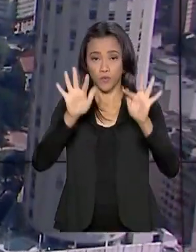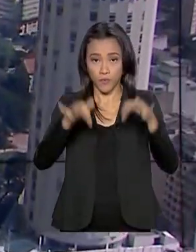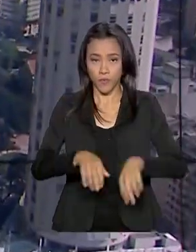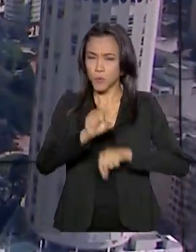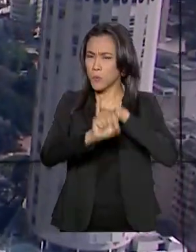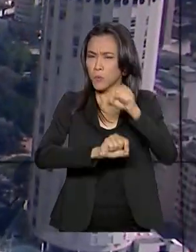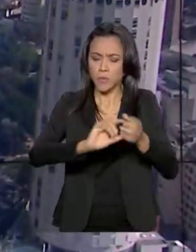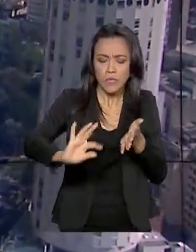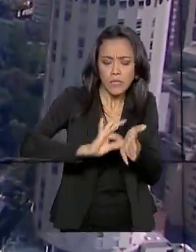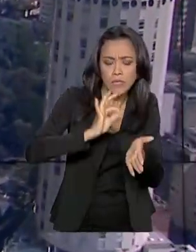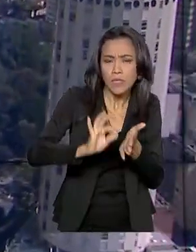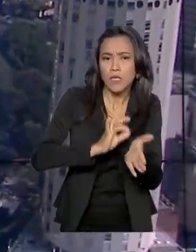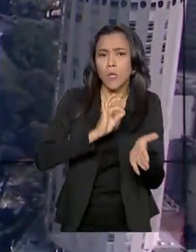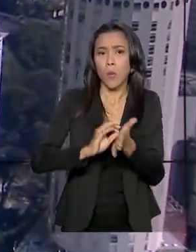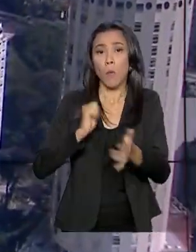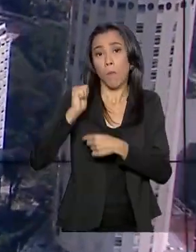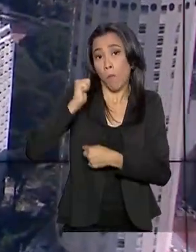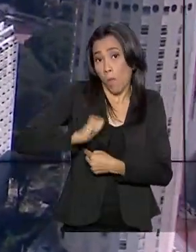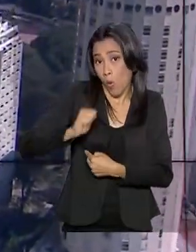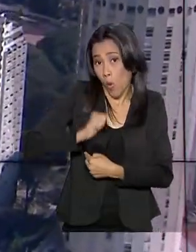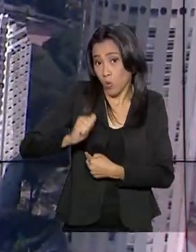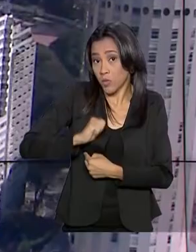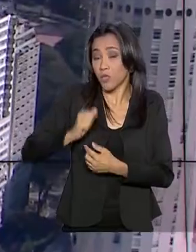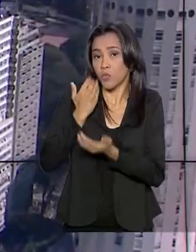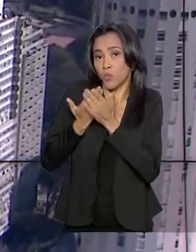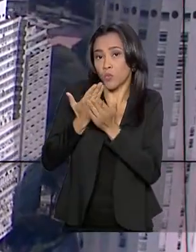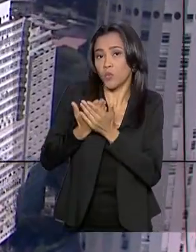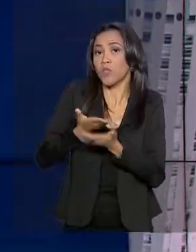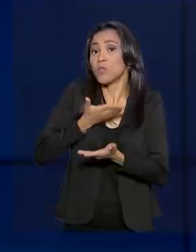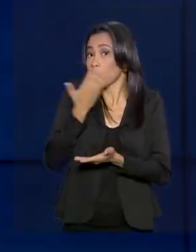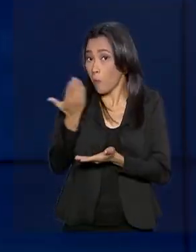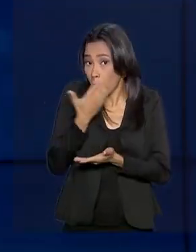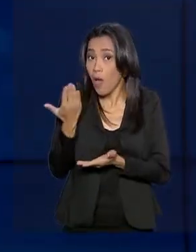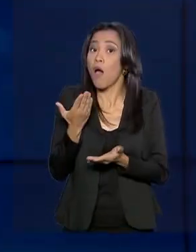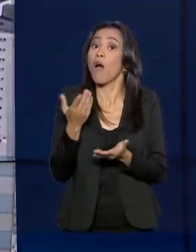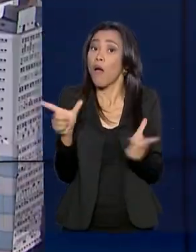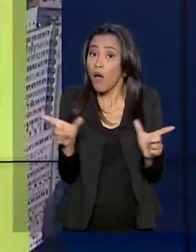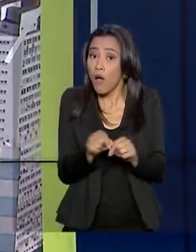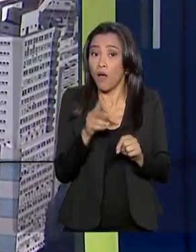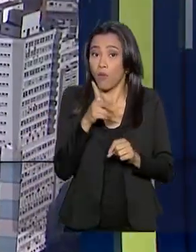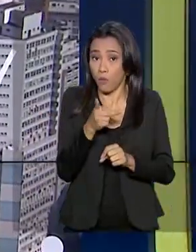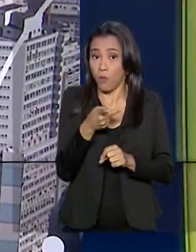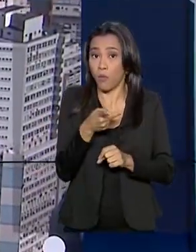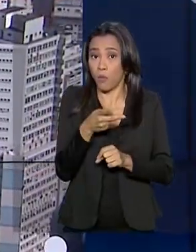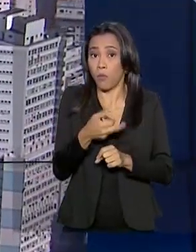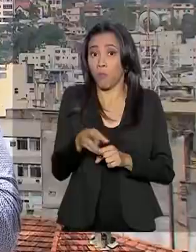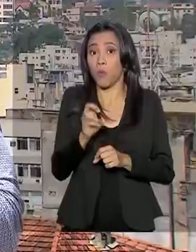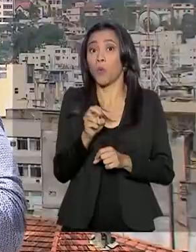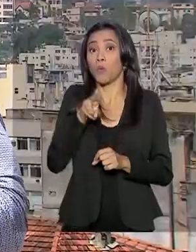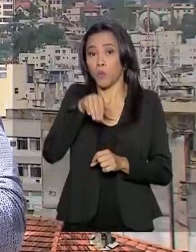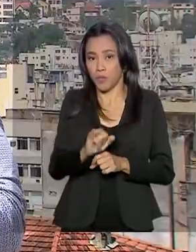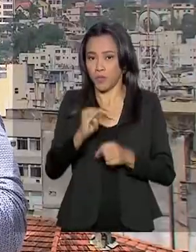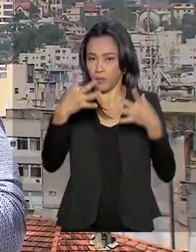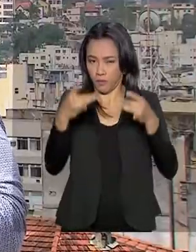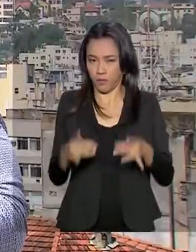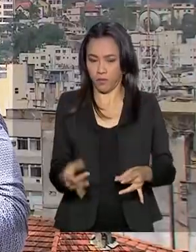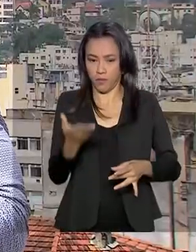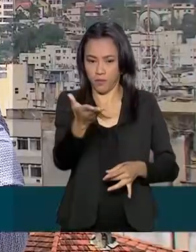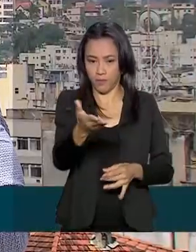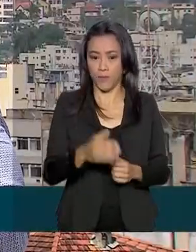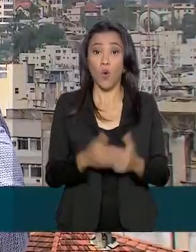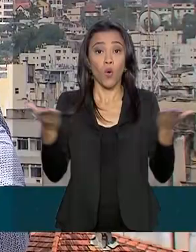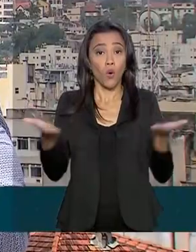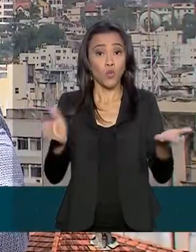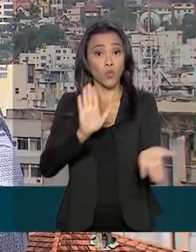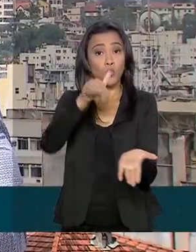prazo de inscrição para bolsas remanescentes do prouni o reparo repórter thiago pimenta tem os detalhes hoje é